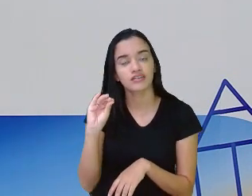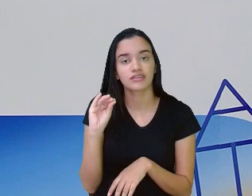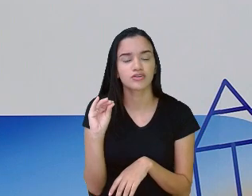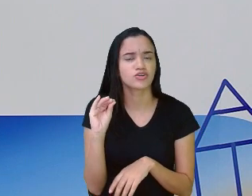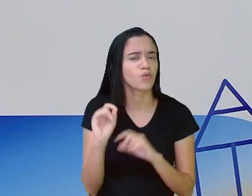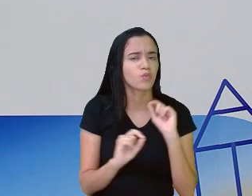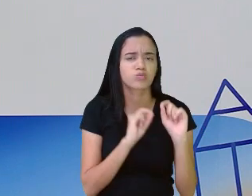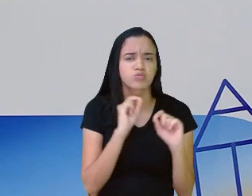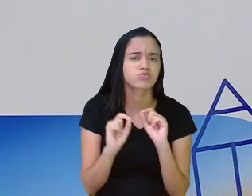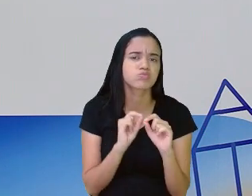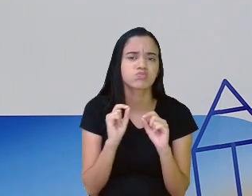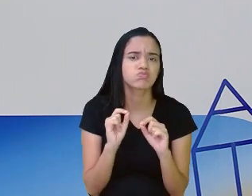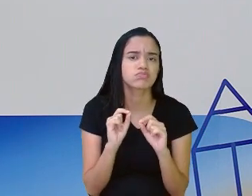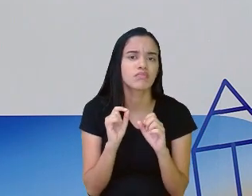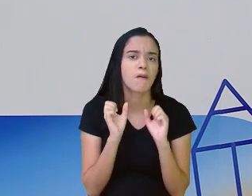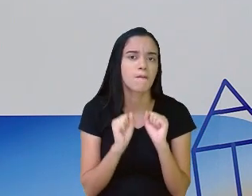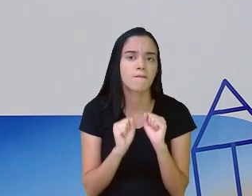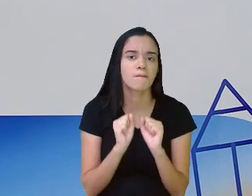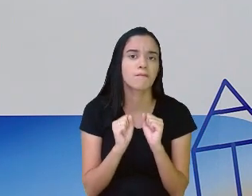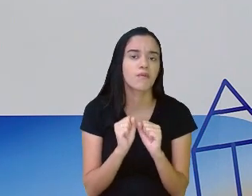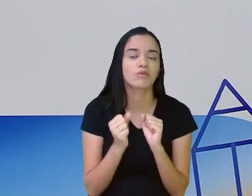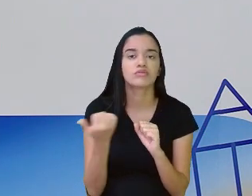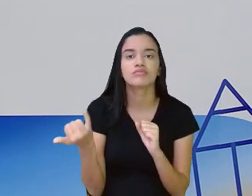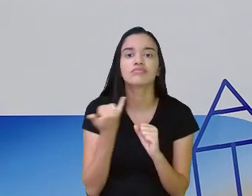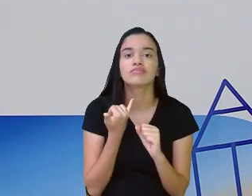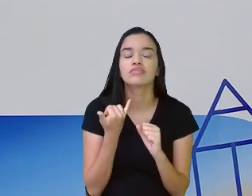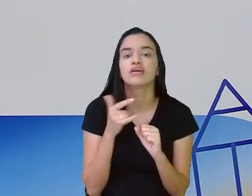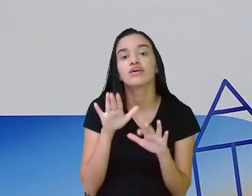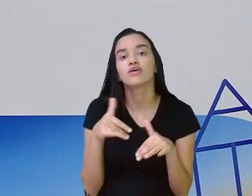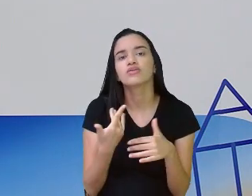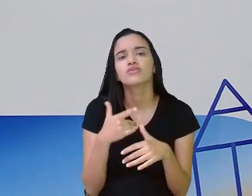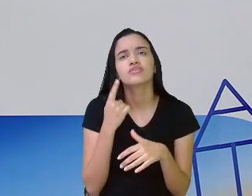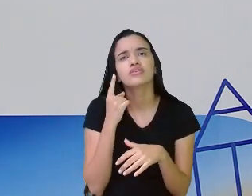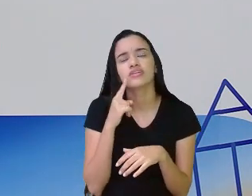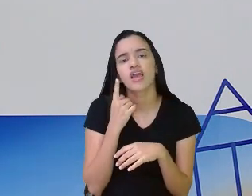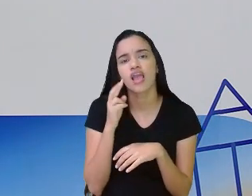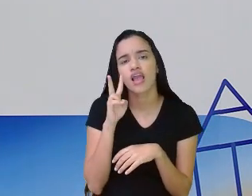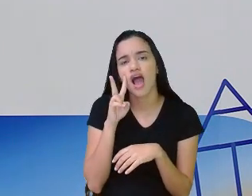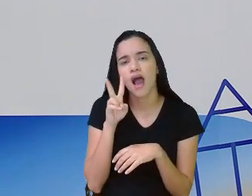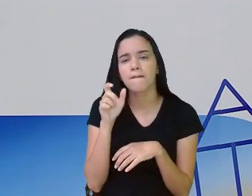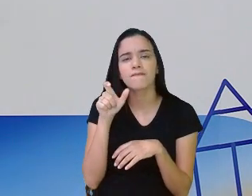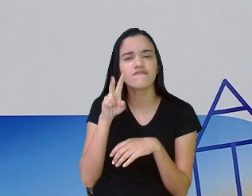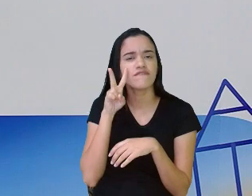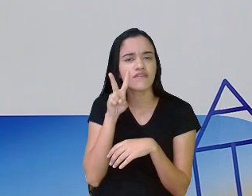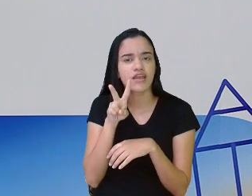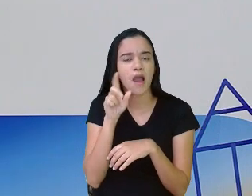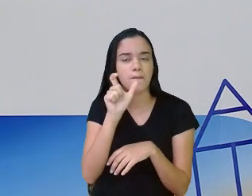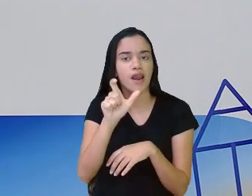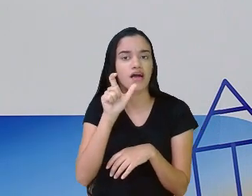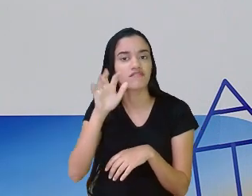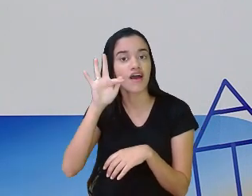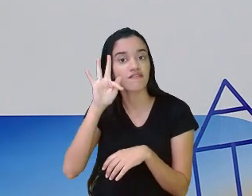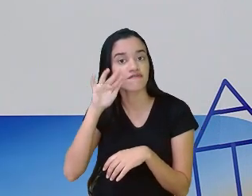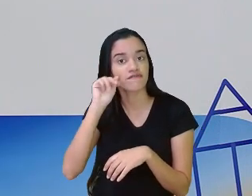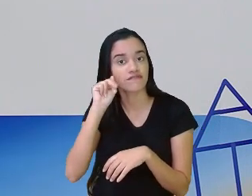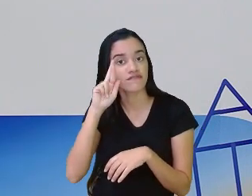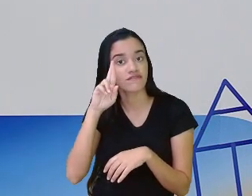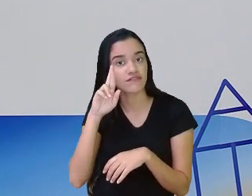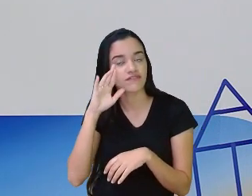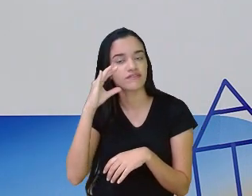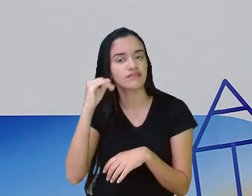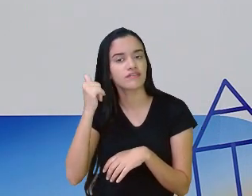aí, quem é que poderia me dizer? Quando você escuta essa palavra fração, o que é que vem na sua